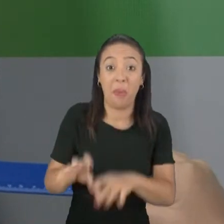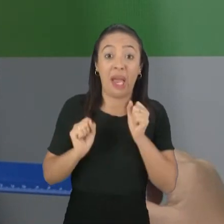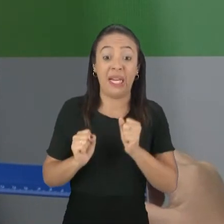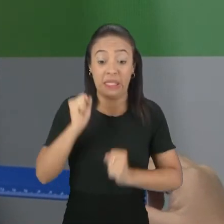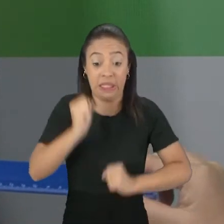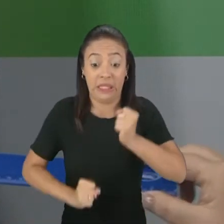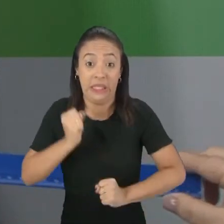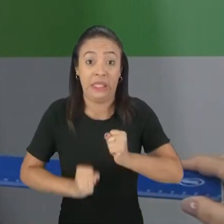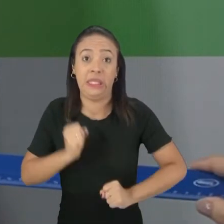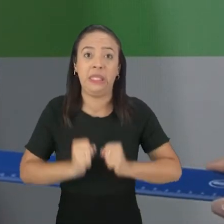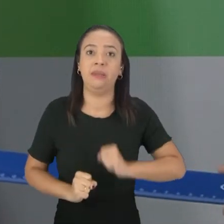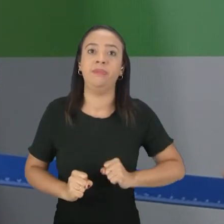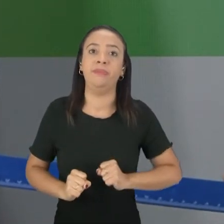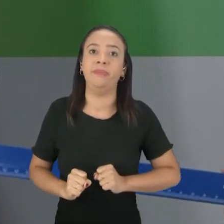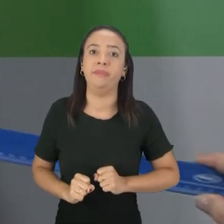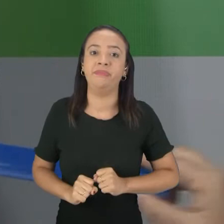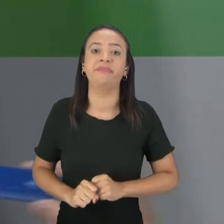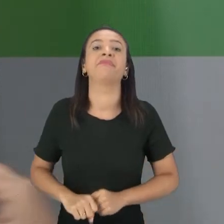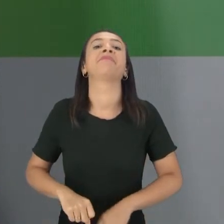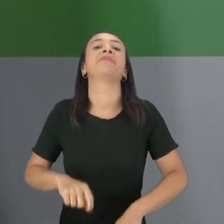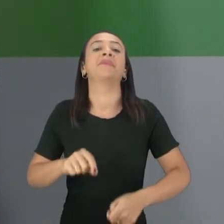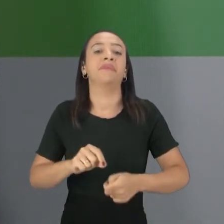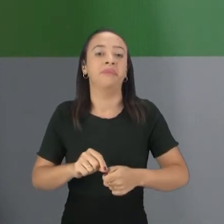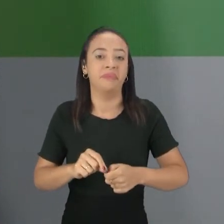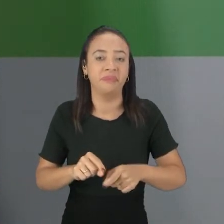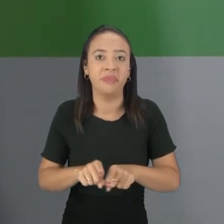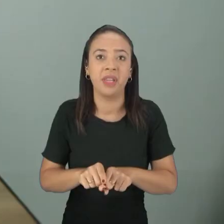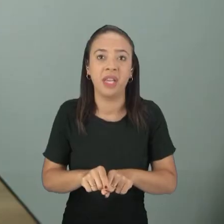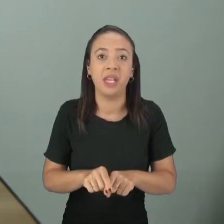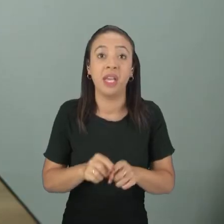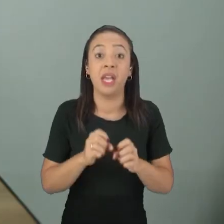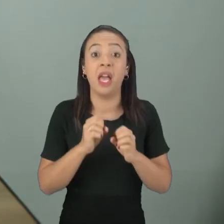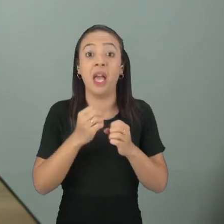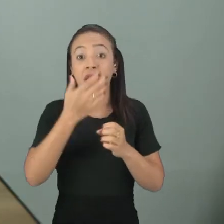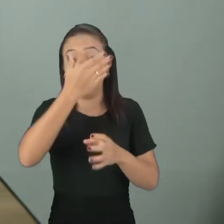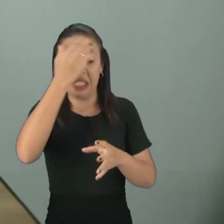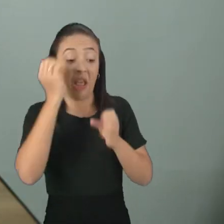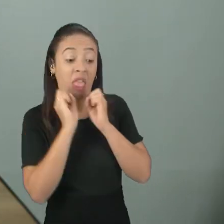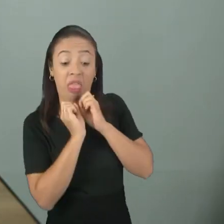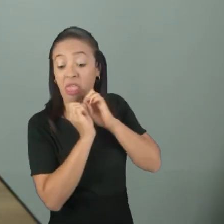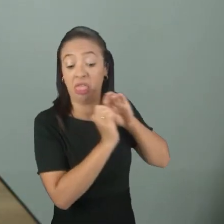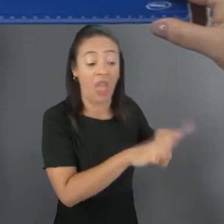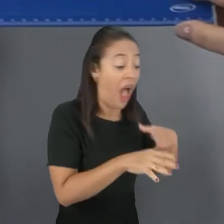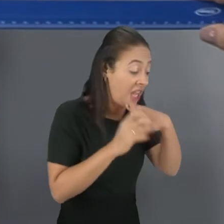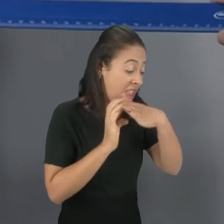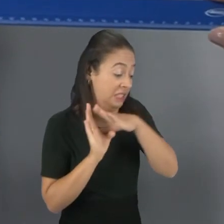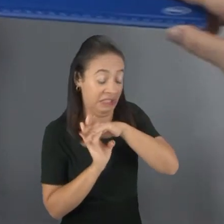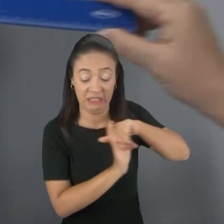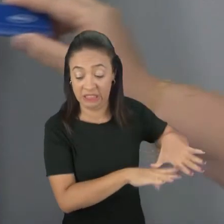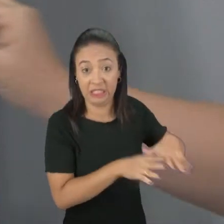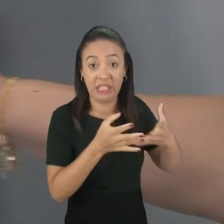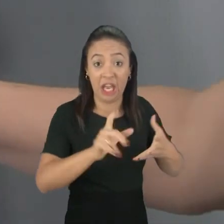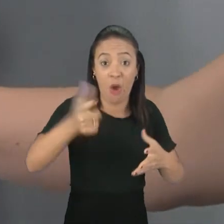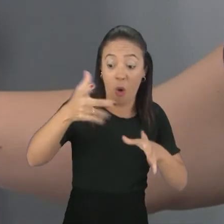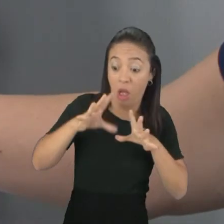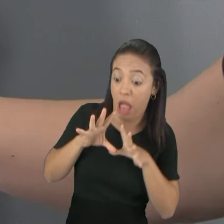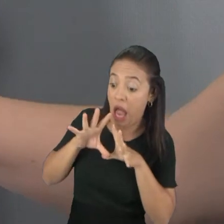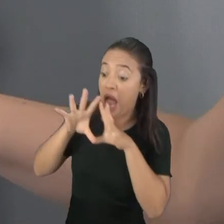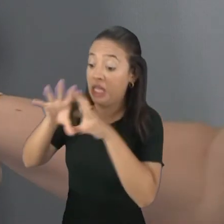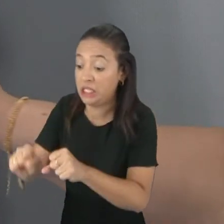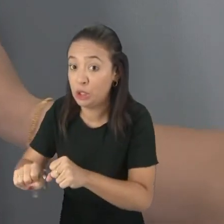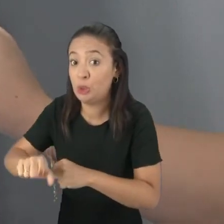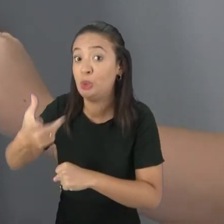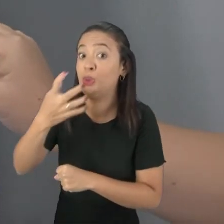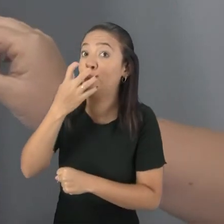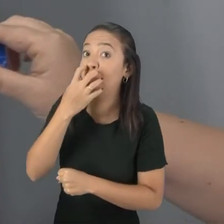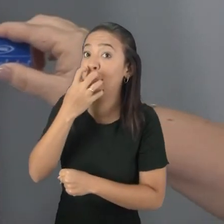e correr. Dito e feito, largou seu pedaço de carne para pegar o que estava na